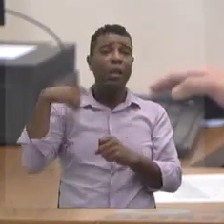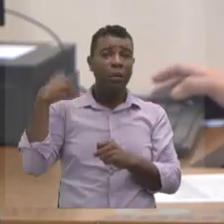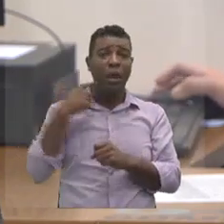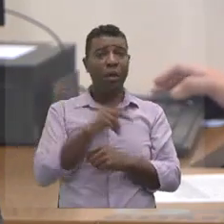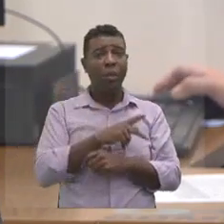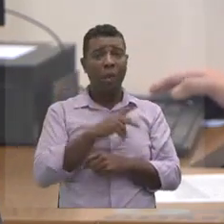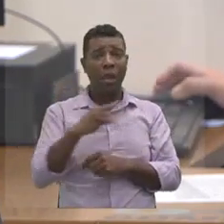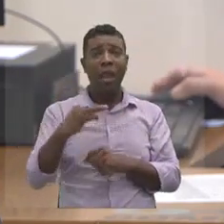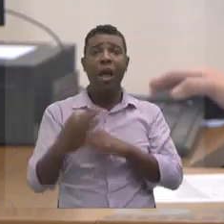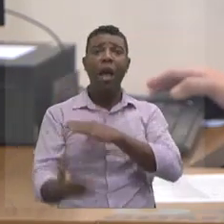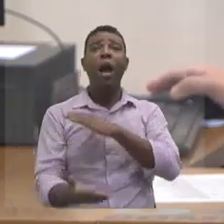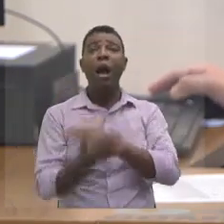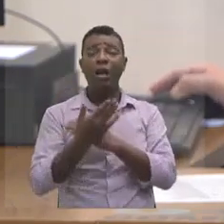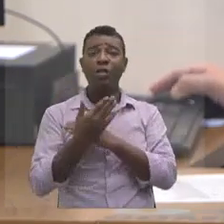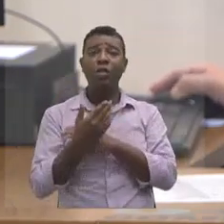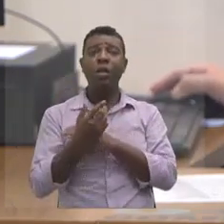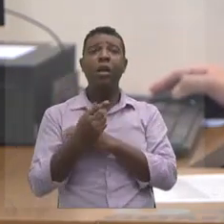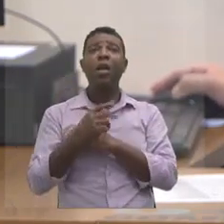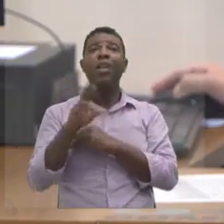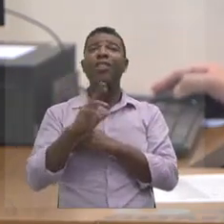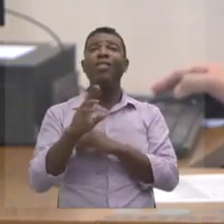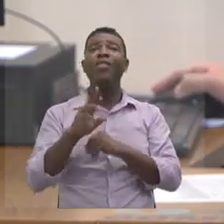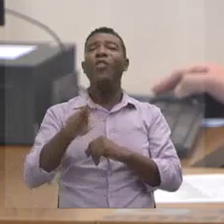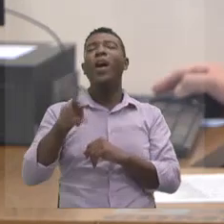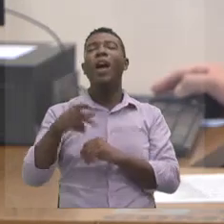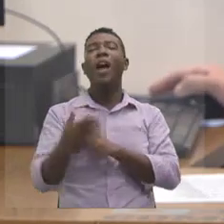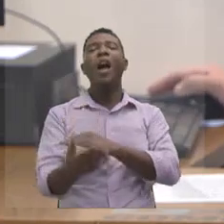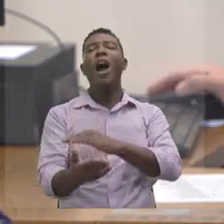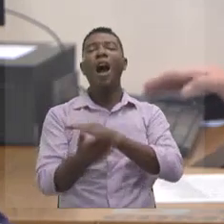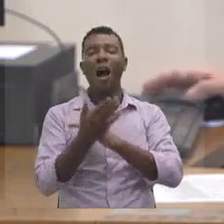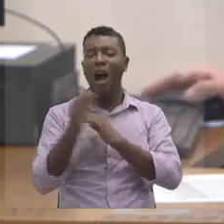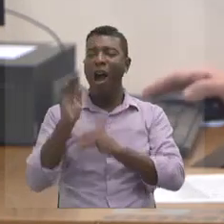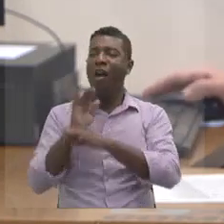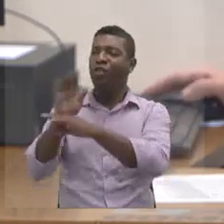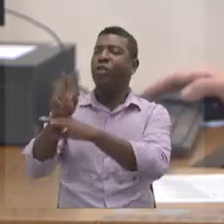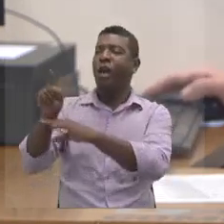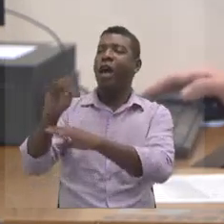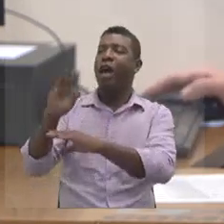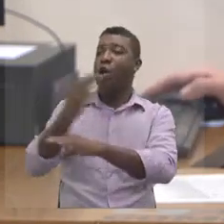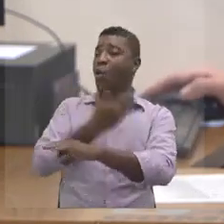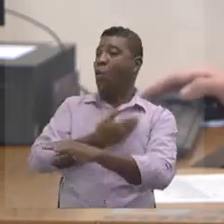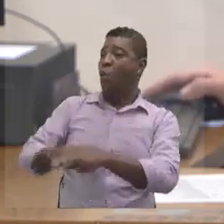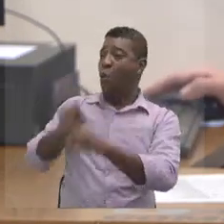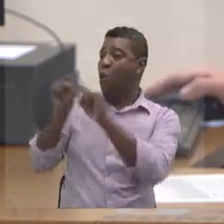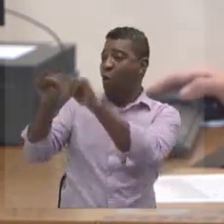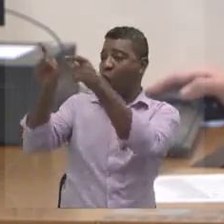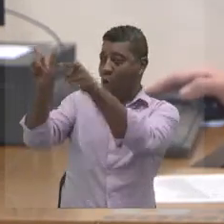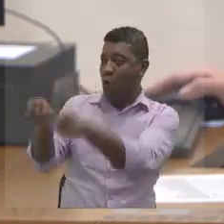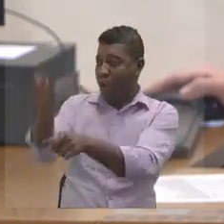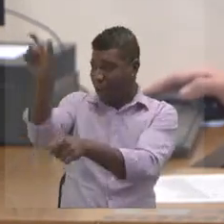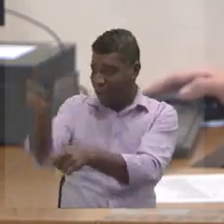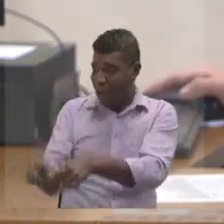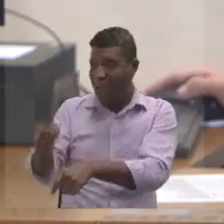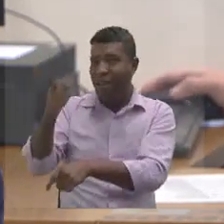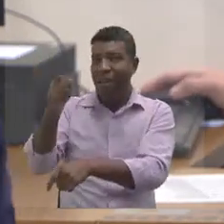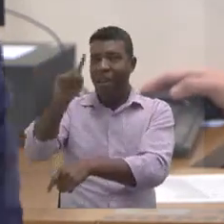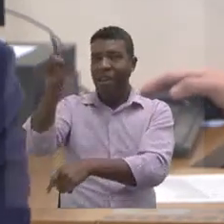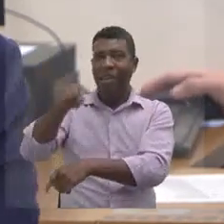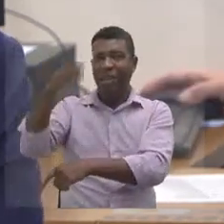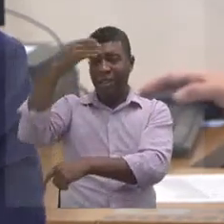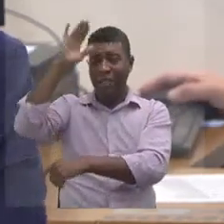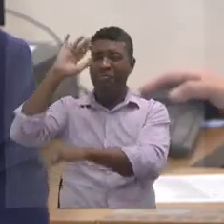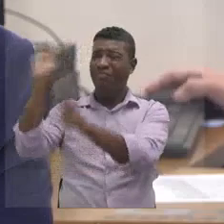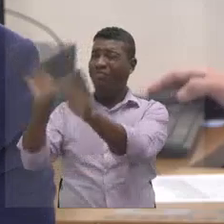nos ajudem não ajudar o governo do estado de Minas Gerais o governador eu falo ajudar o povo de Minas Gerais para que a gente consiga